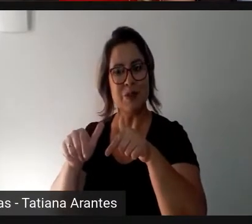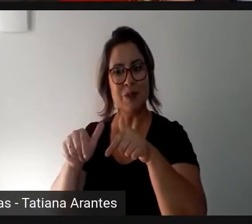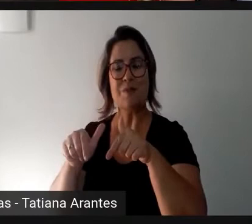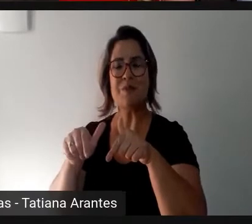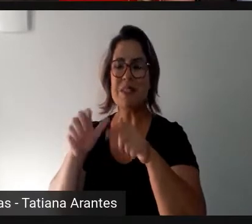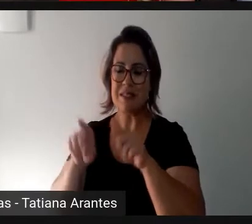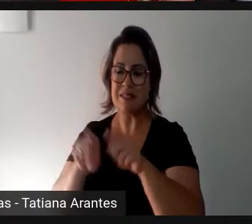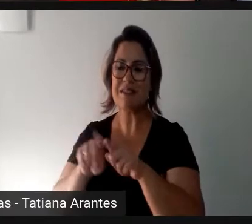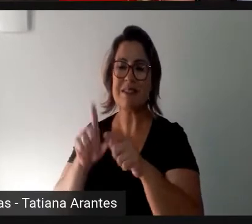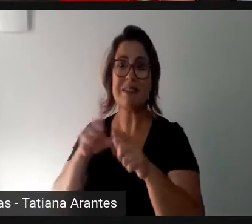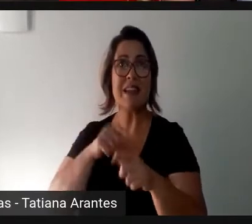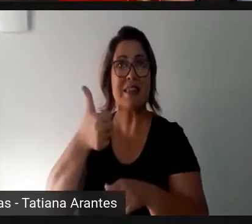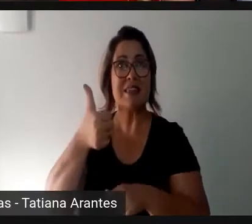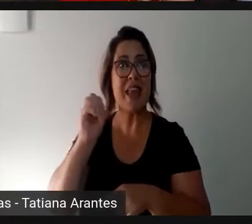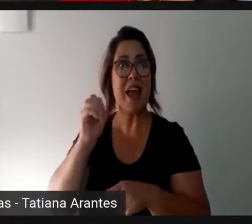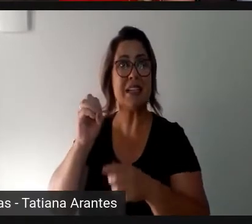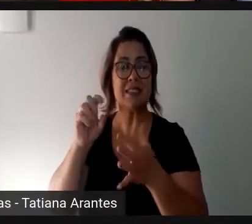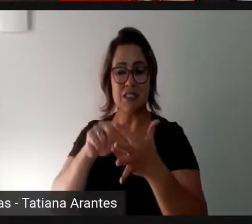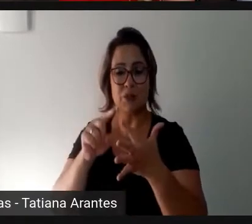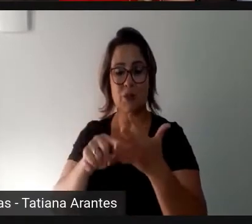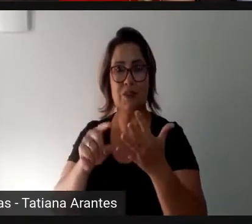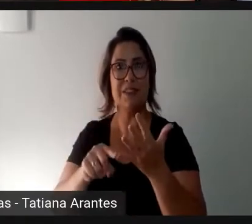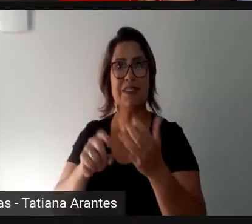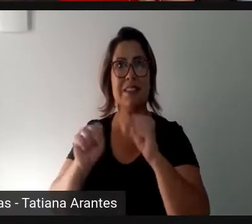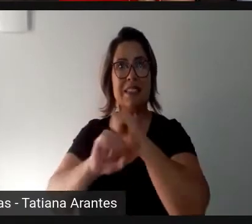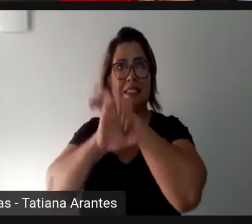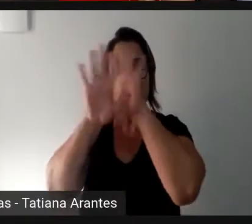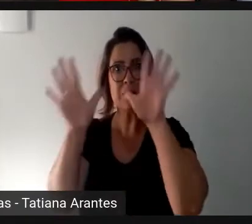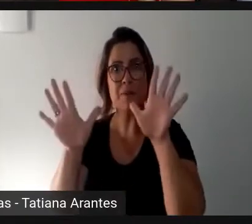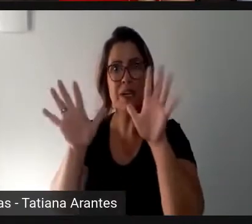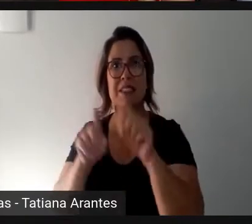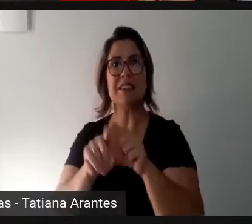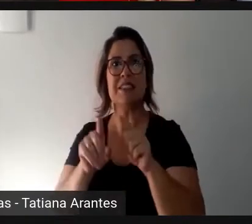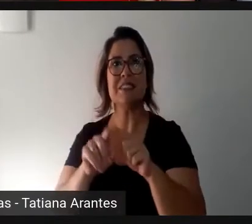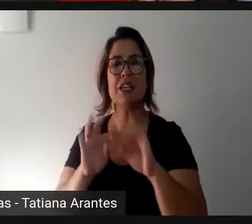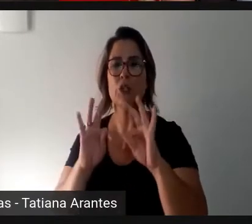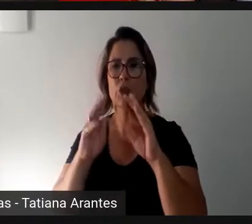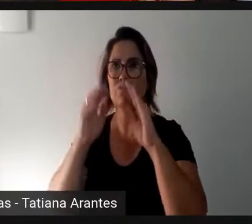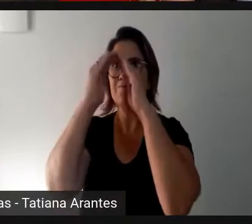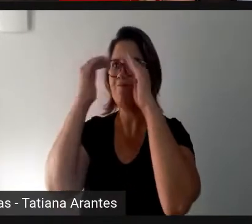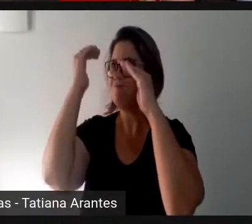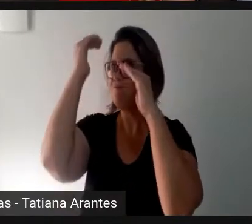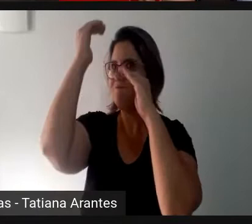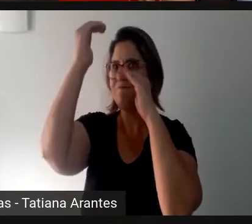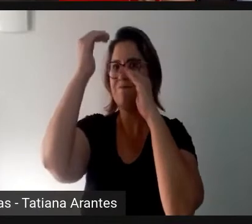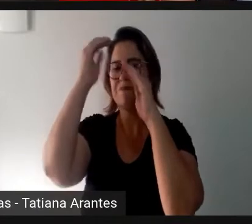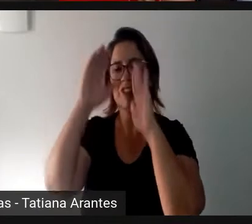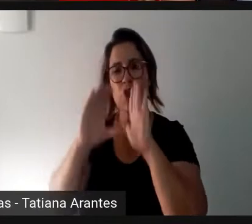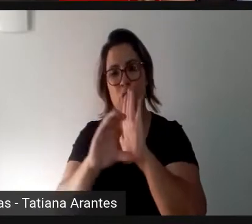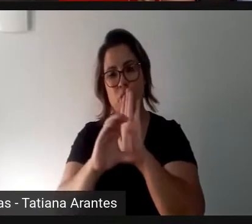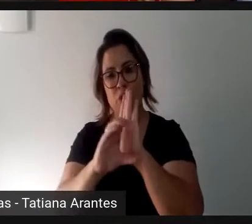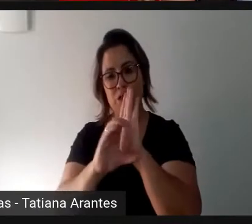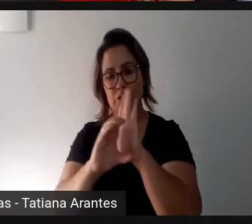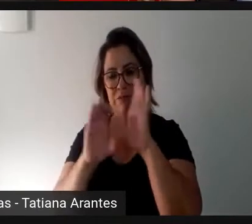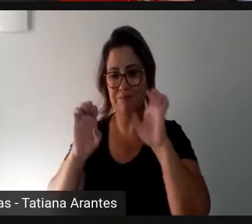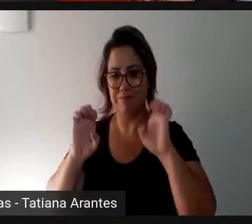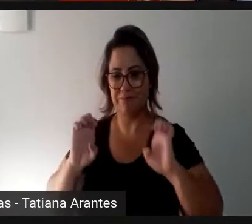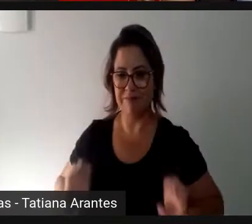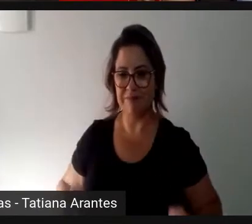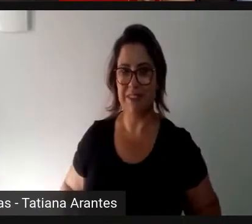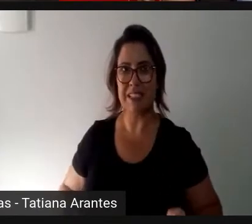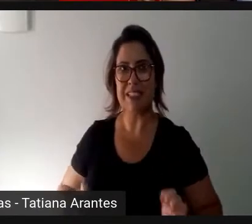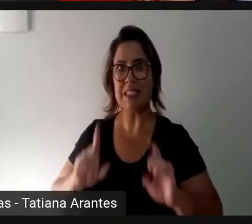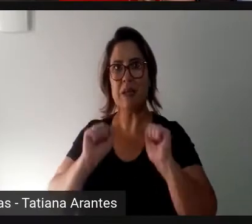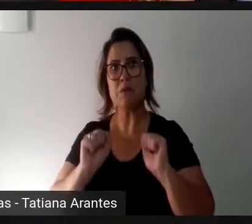esqueço uma. Transparência é uma delas. Tom do topo. Código de conduta. Gestão de riscos